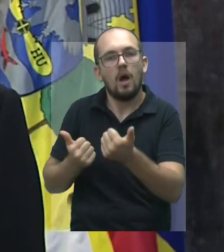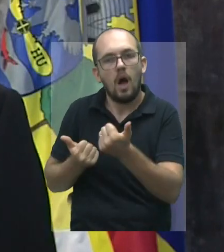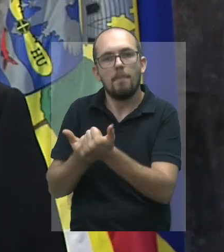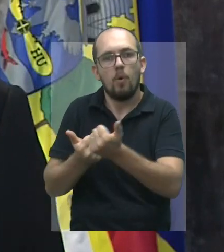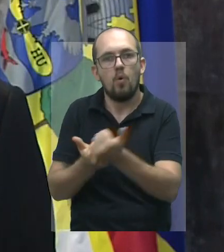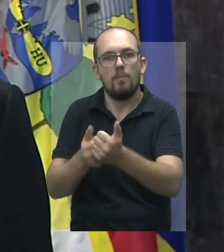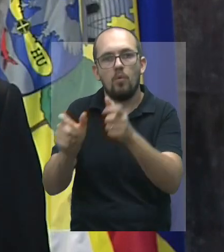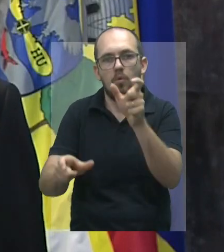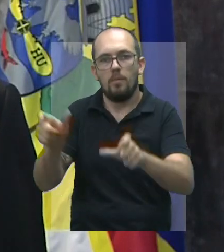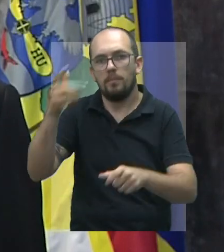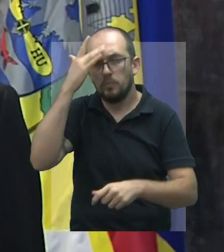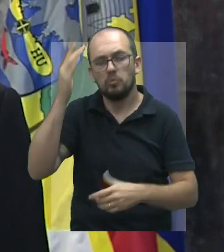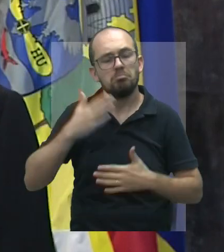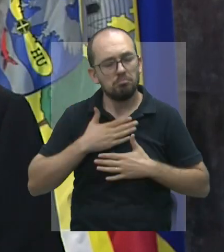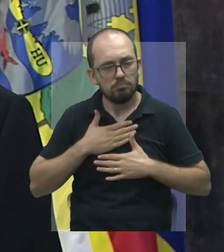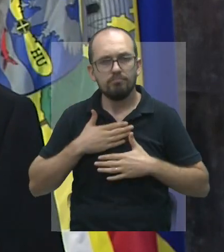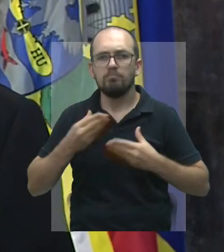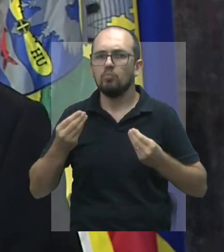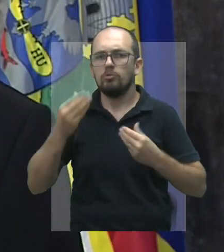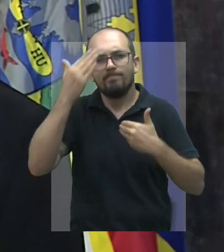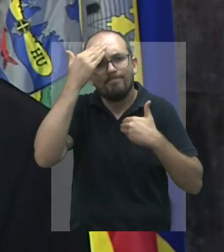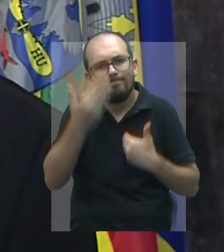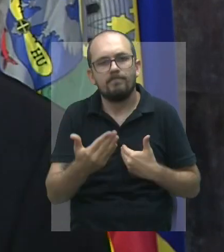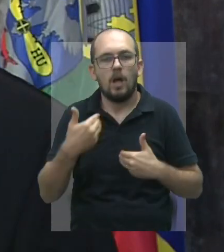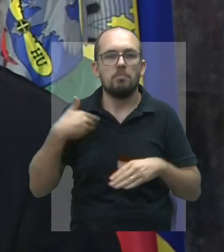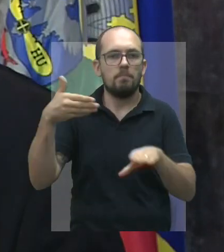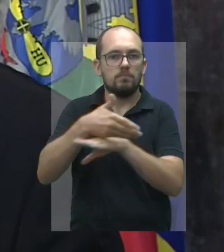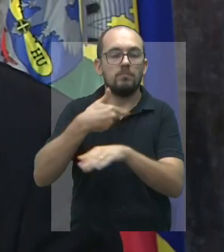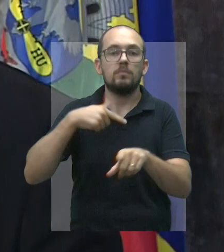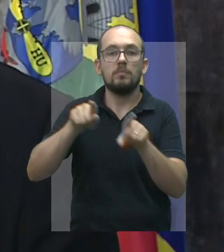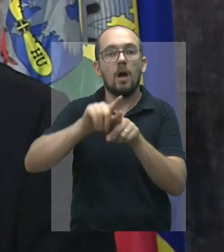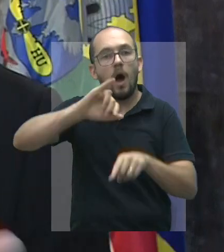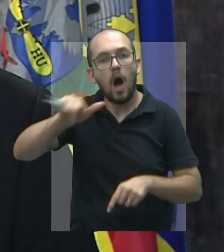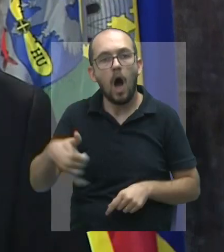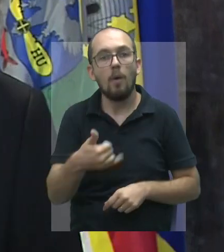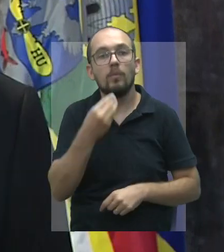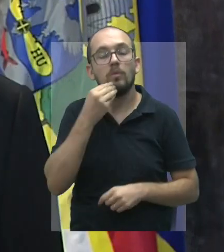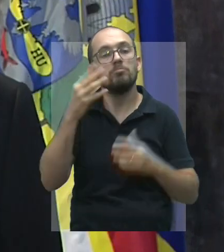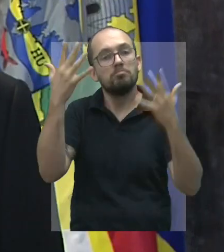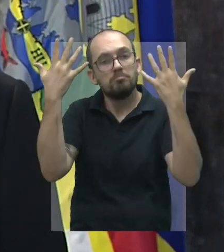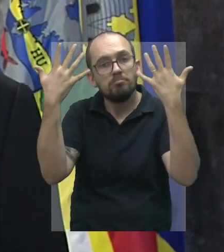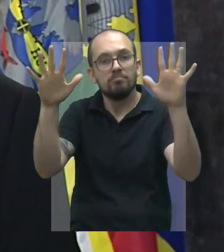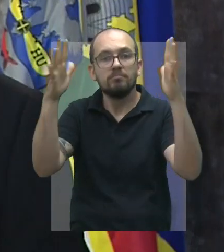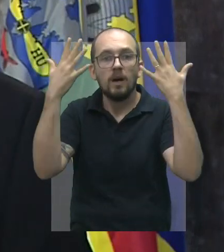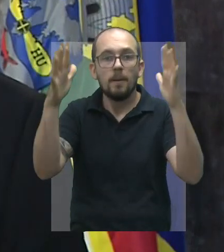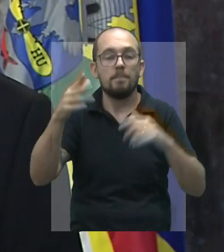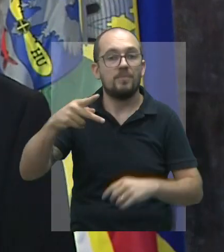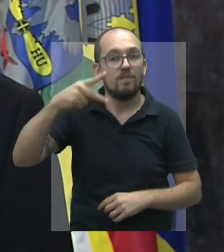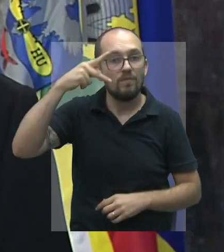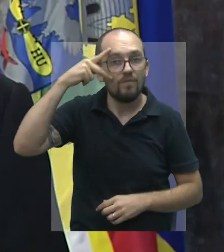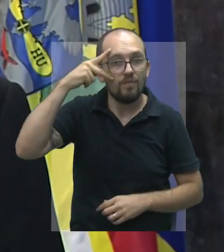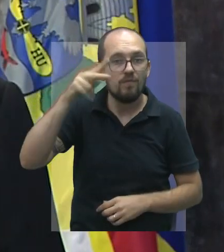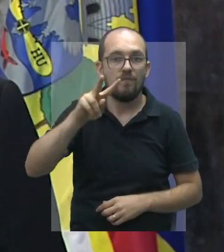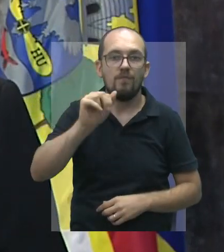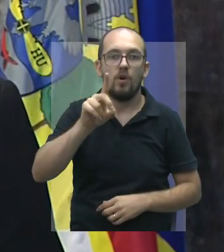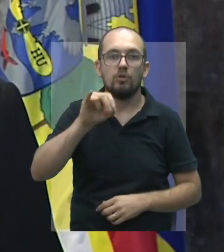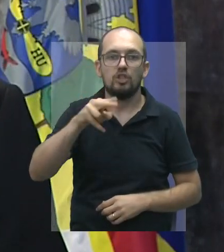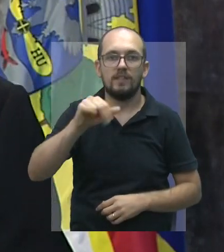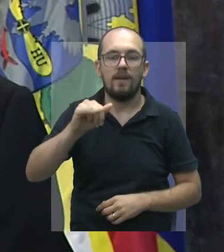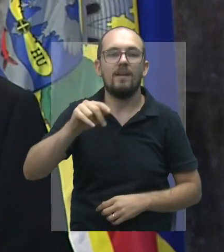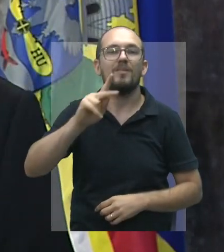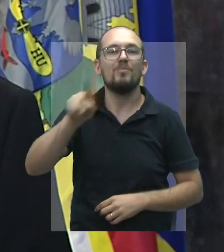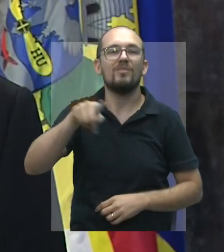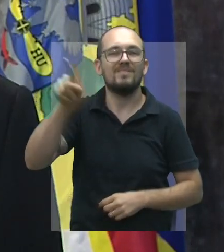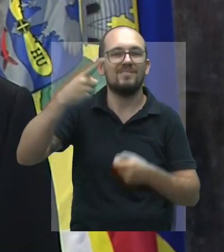essas pessoas. Eu fico muito grato de estar participando e aproveito aqui a oportunidade de parabenizar a Valdinéia, a professora que é de